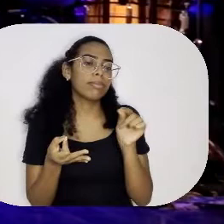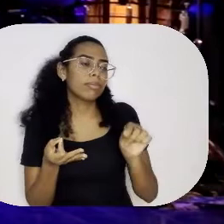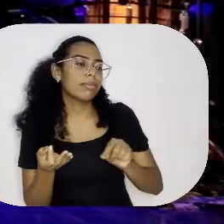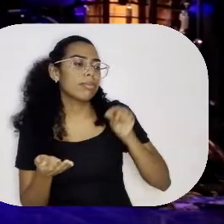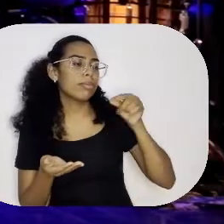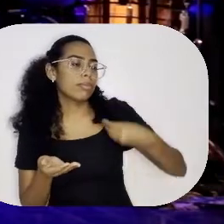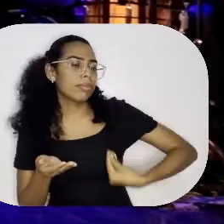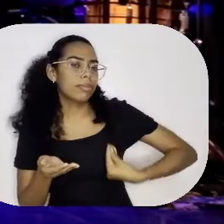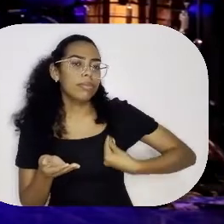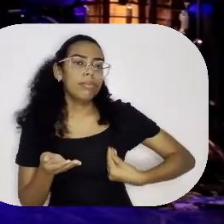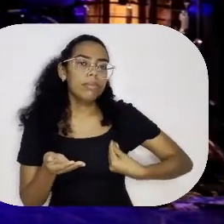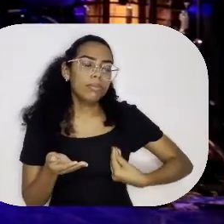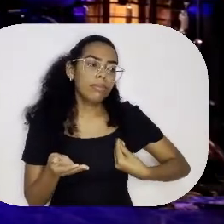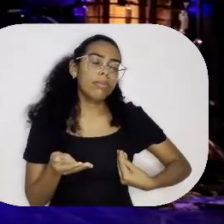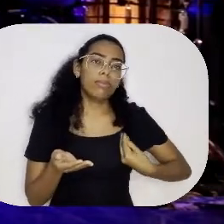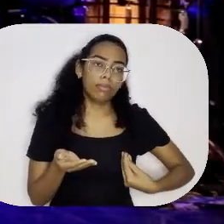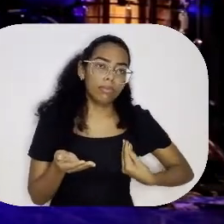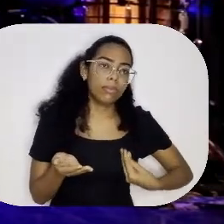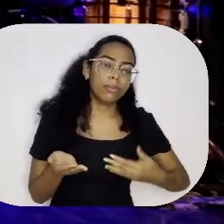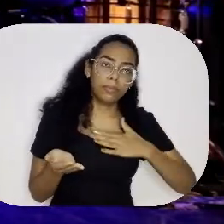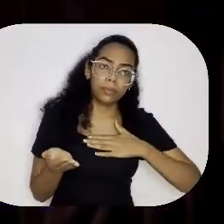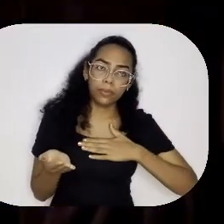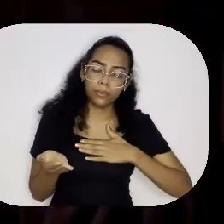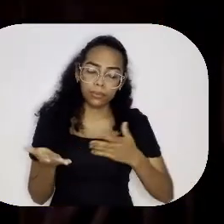simples apenas viver.